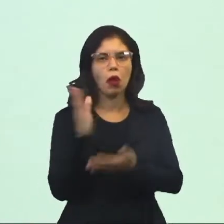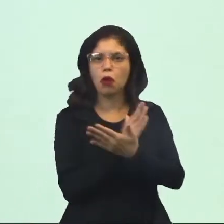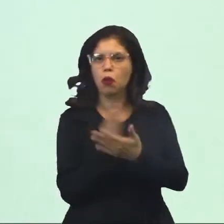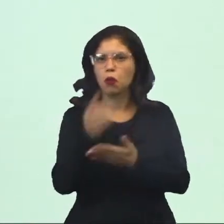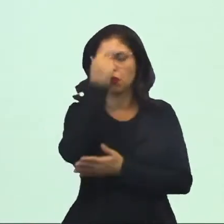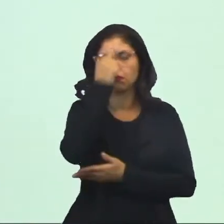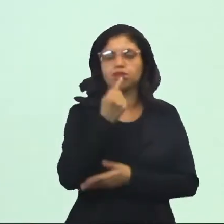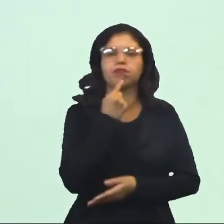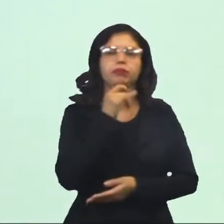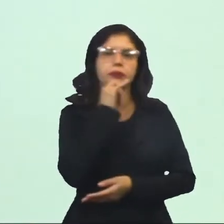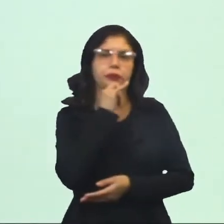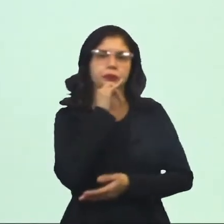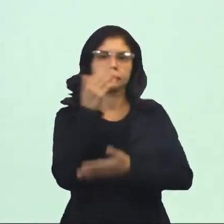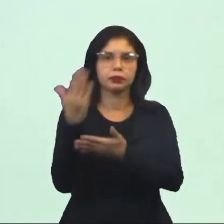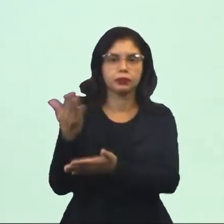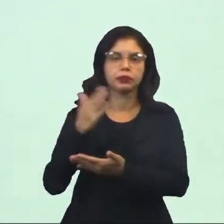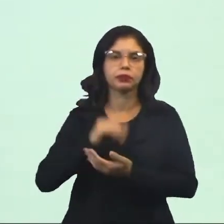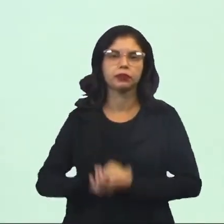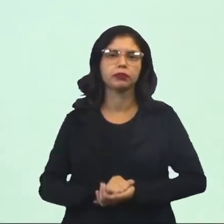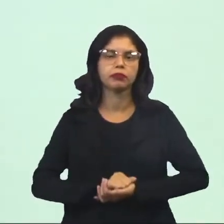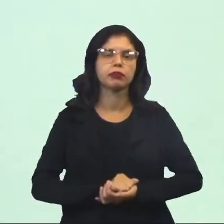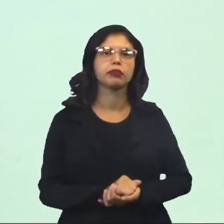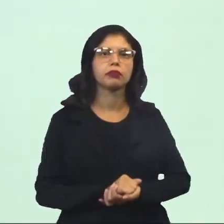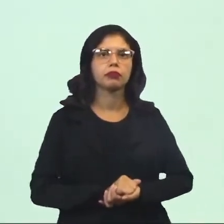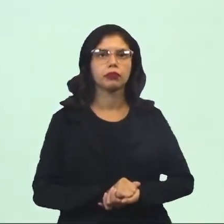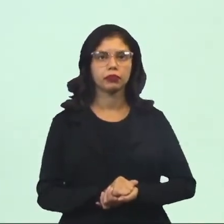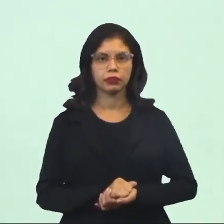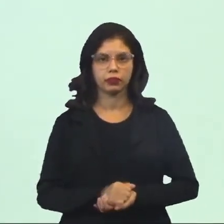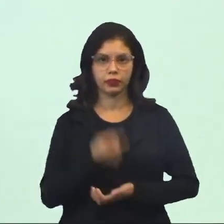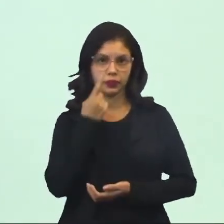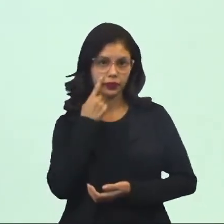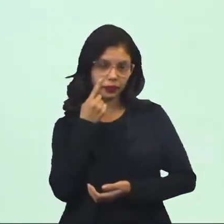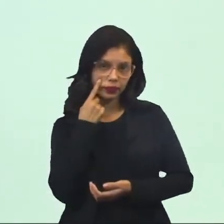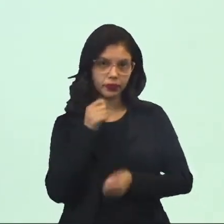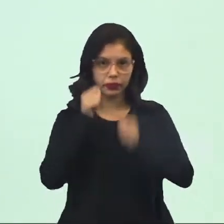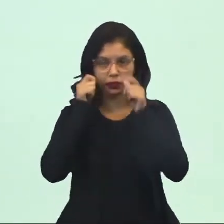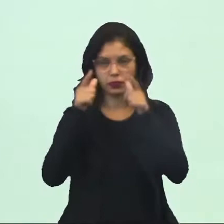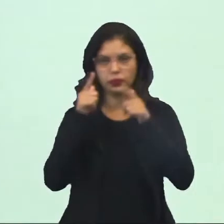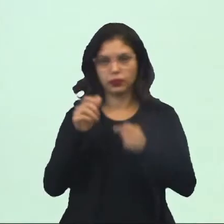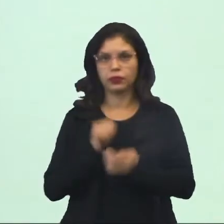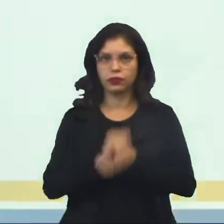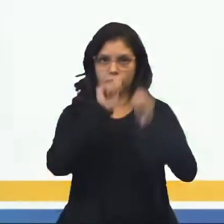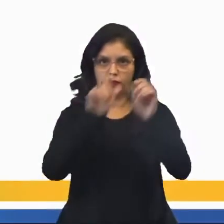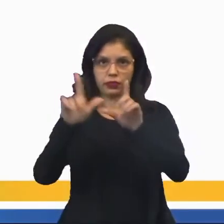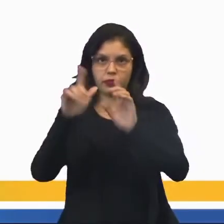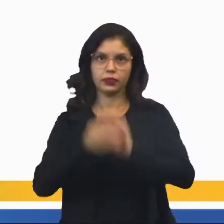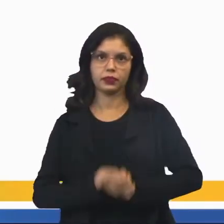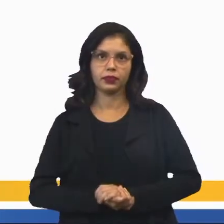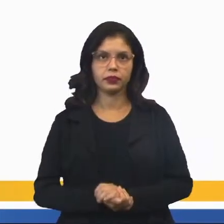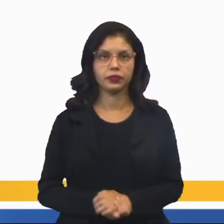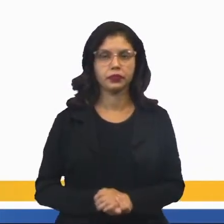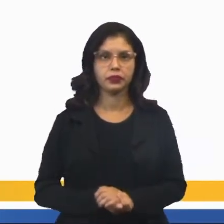aqui alguns exemplos de evolução dessas moradias. Observe atentamente aí na sua telinha.